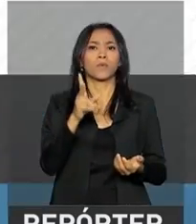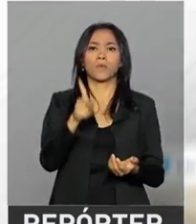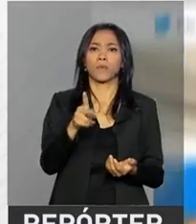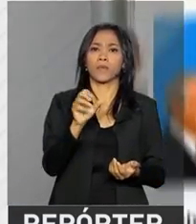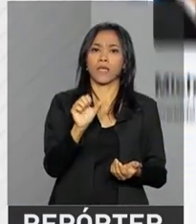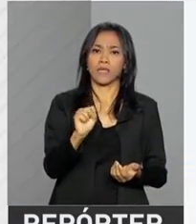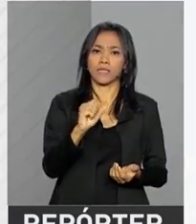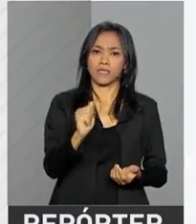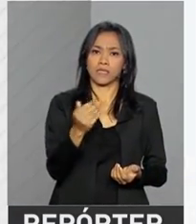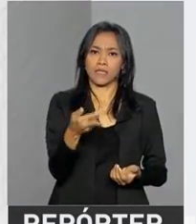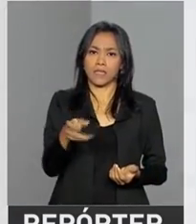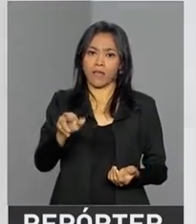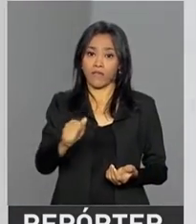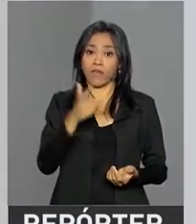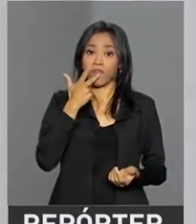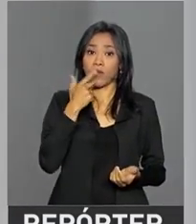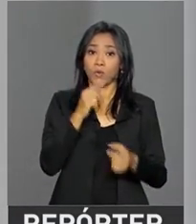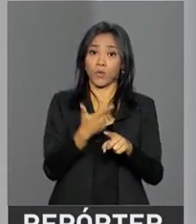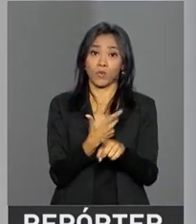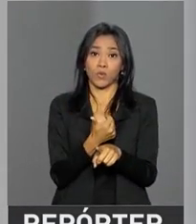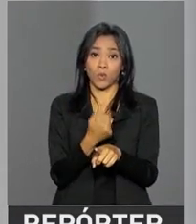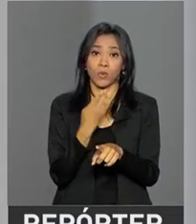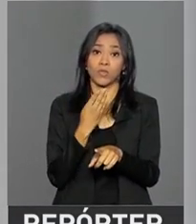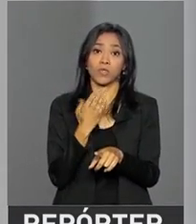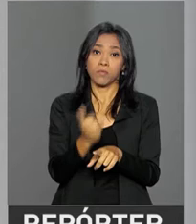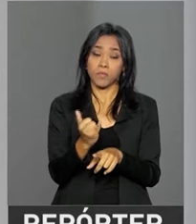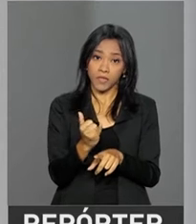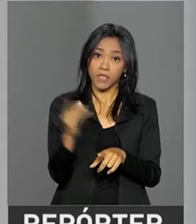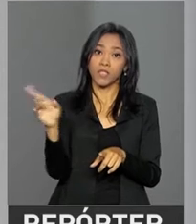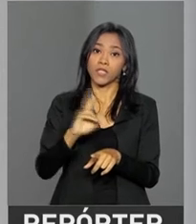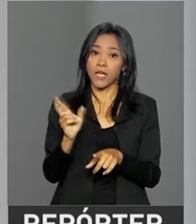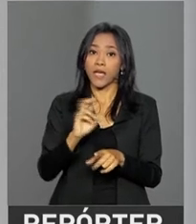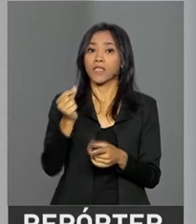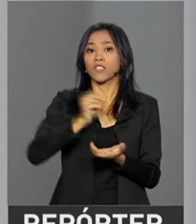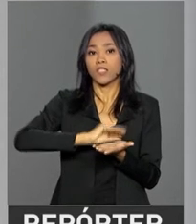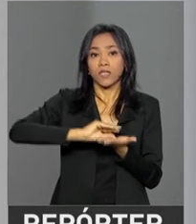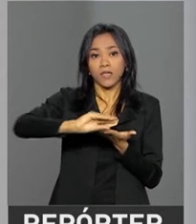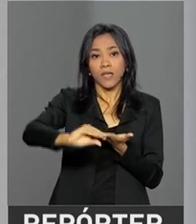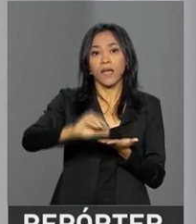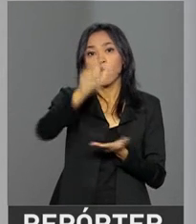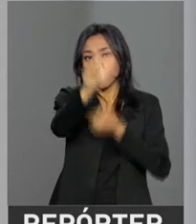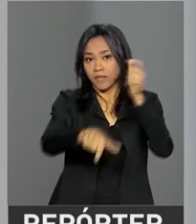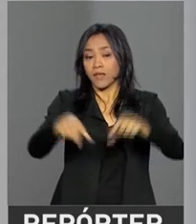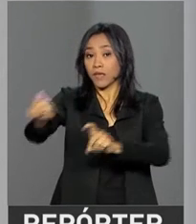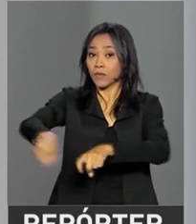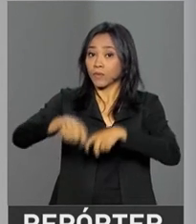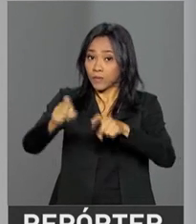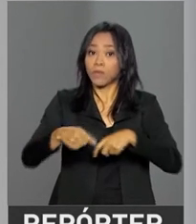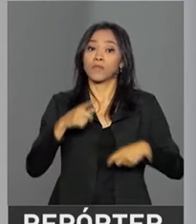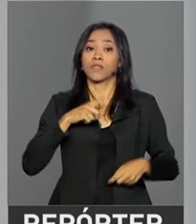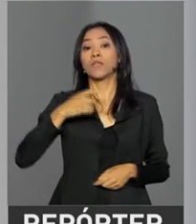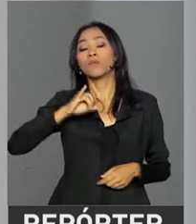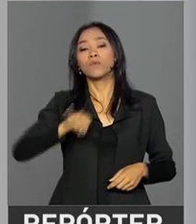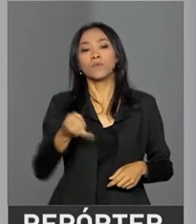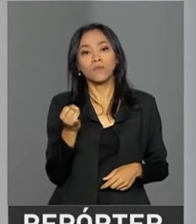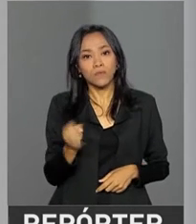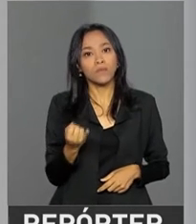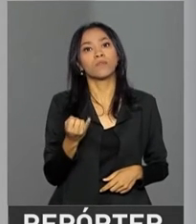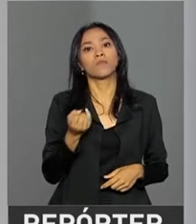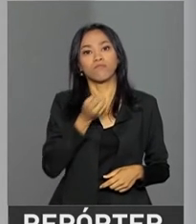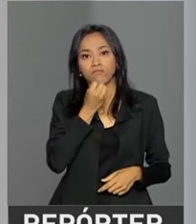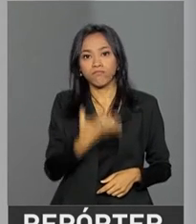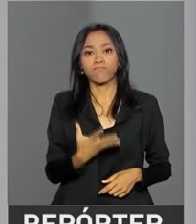presidente destacou que os 12 bilhões de reais liberados em crédito aos agricultores contam com juros mais acessíveis. De acordo